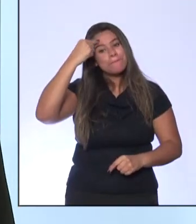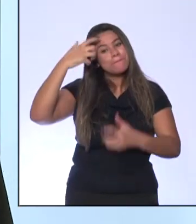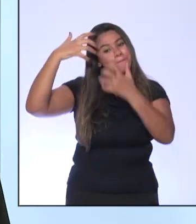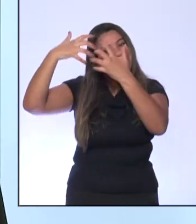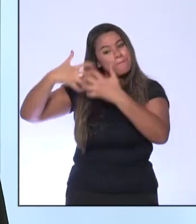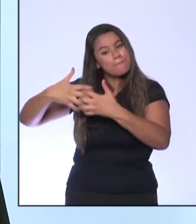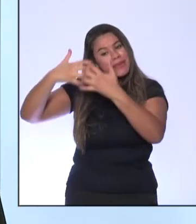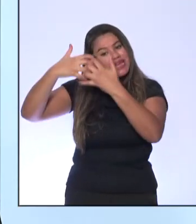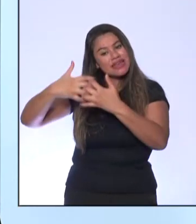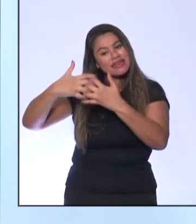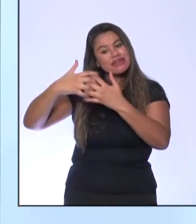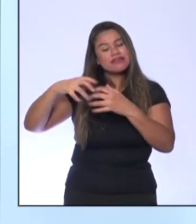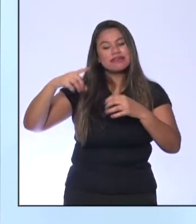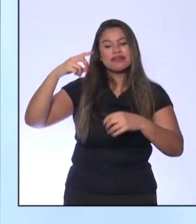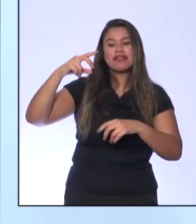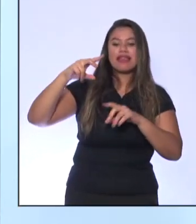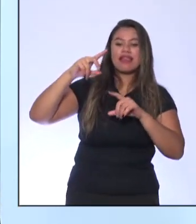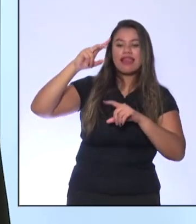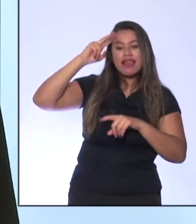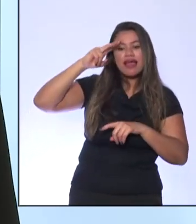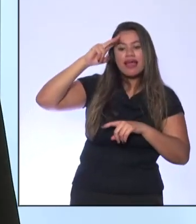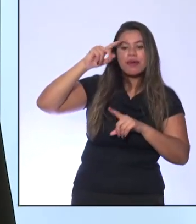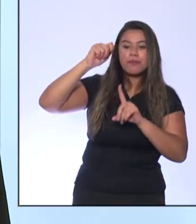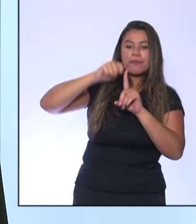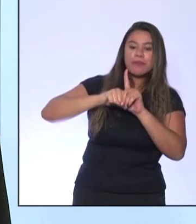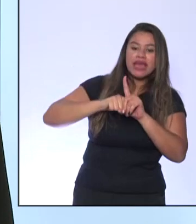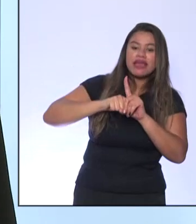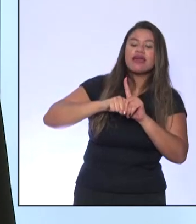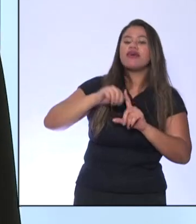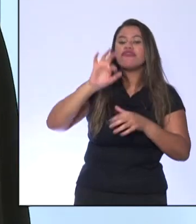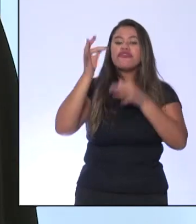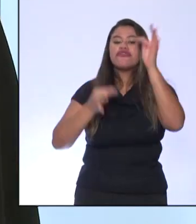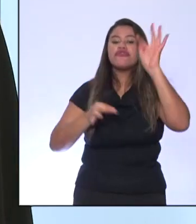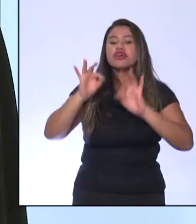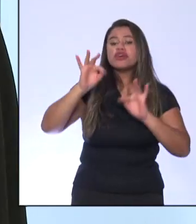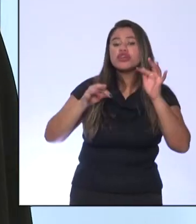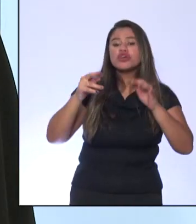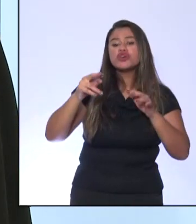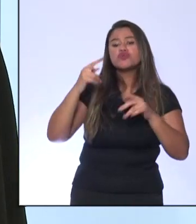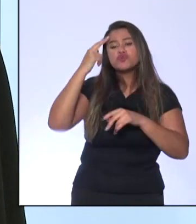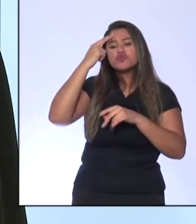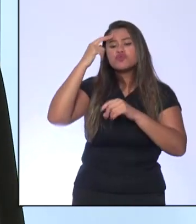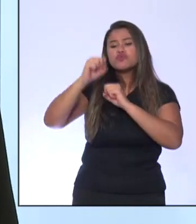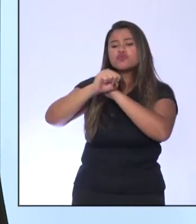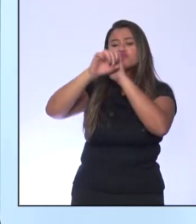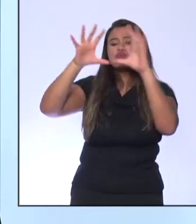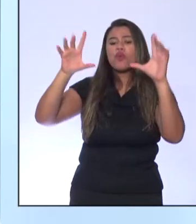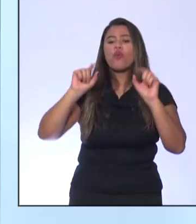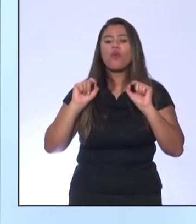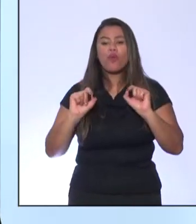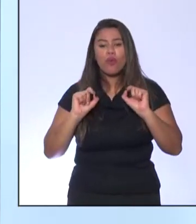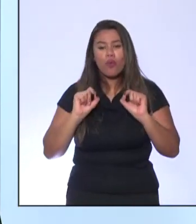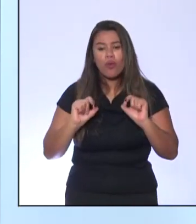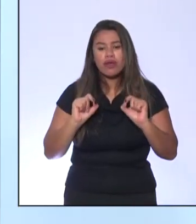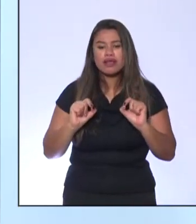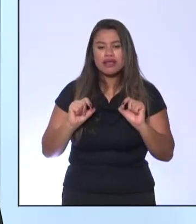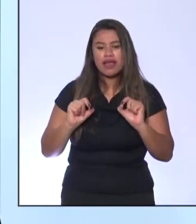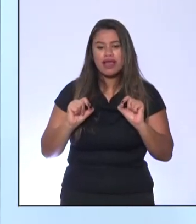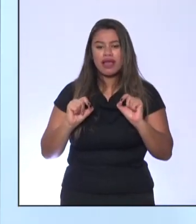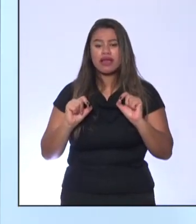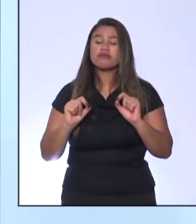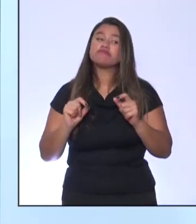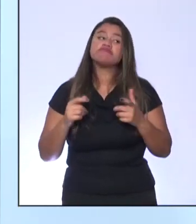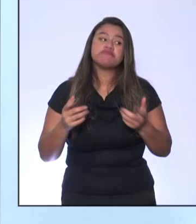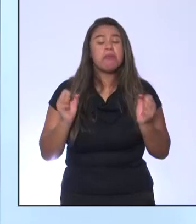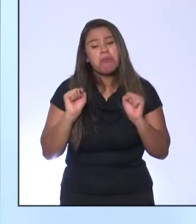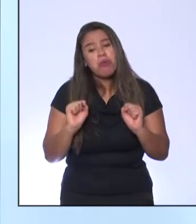eram os sonhos de vocês lá em fevereiro. Reflitam se esses sonhos ainda fazem sentido. Não há problema em